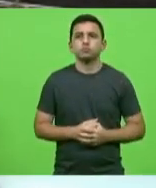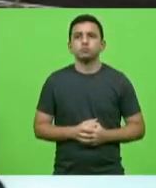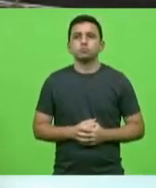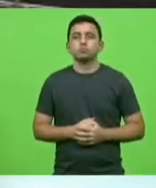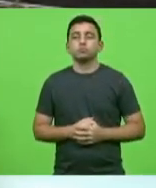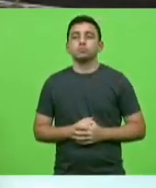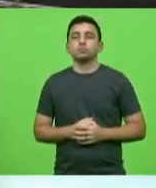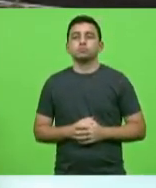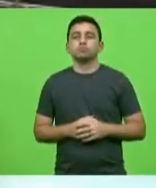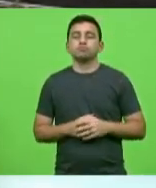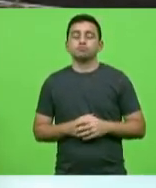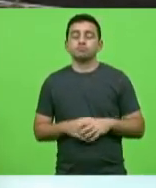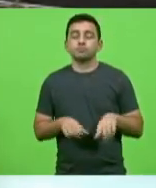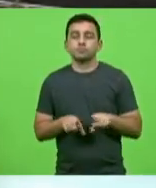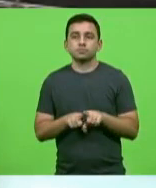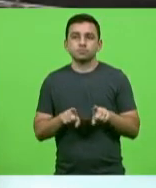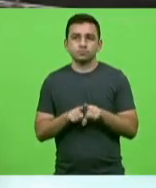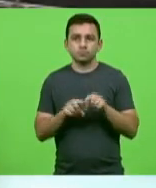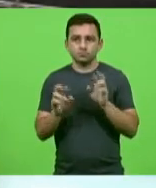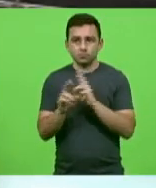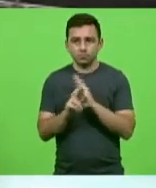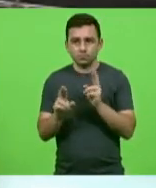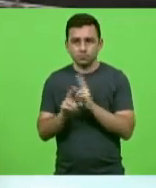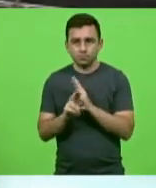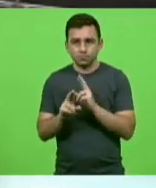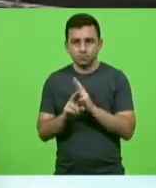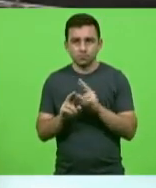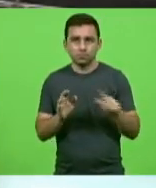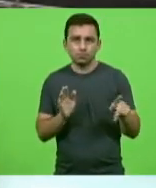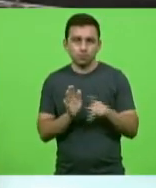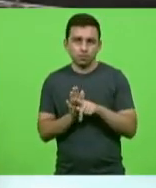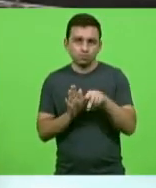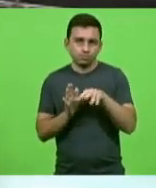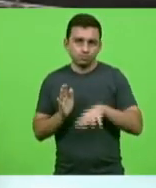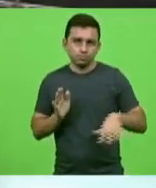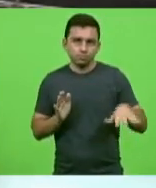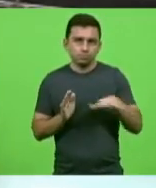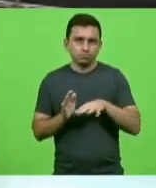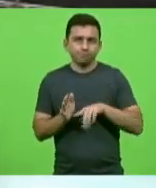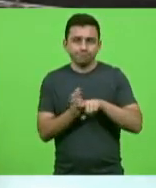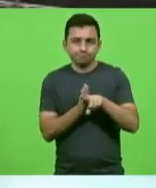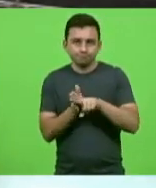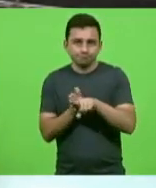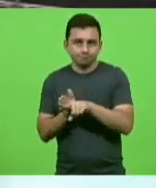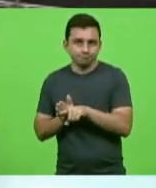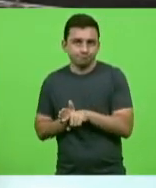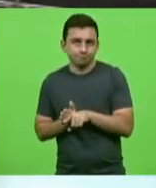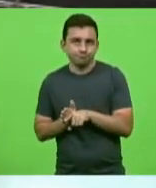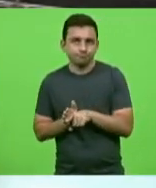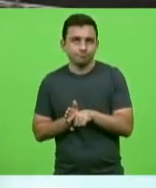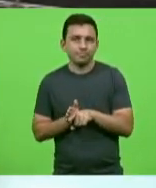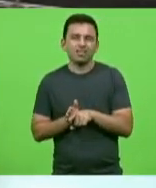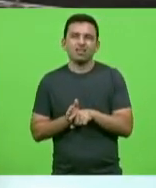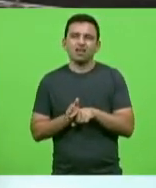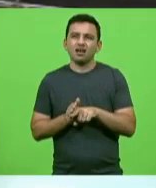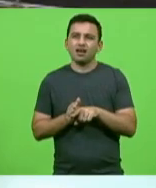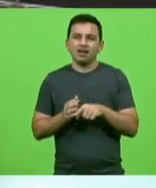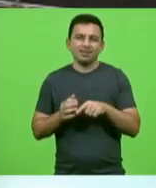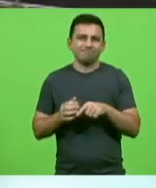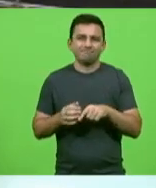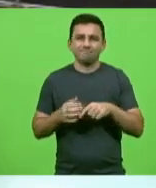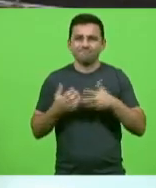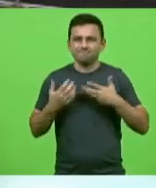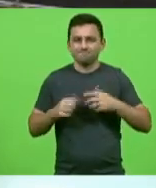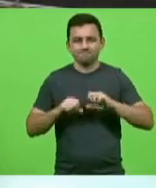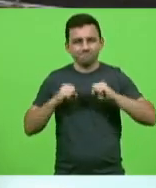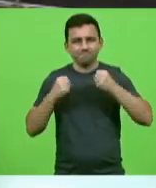"com efeito bem relação à aquisição objeto da presente e investigação apesar da exaustiva busca